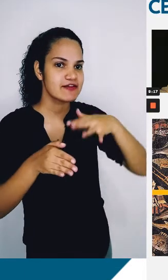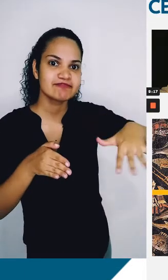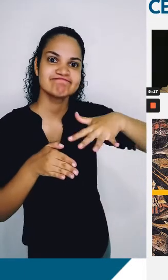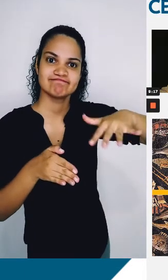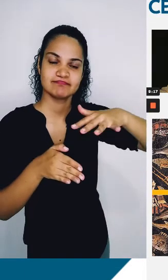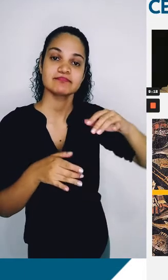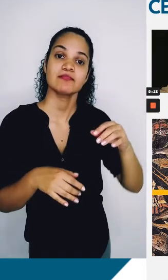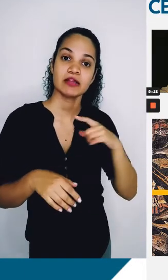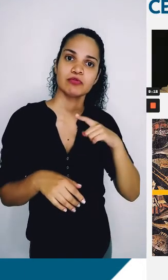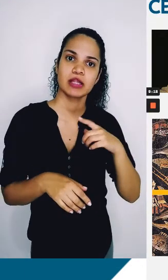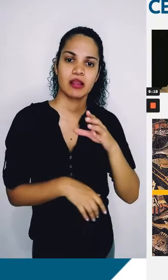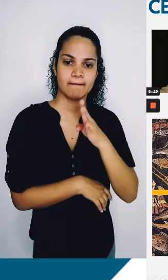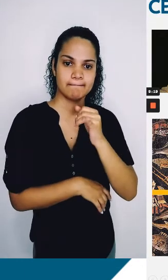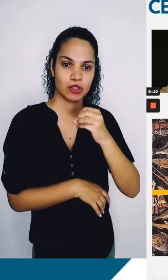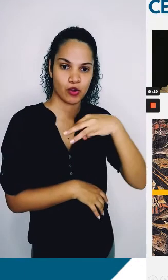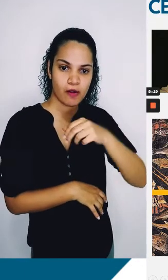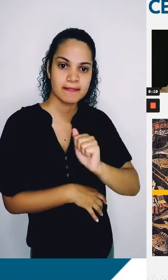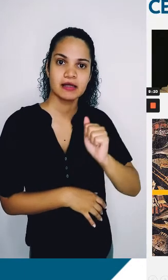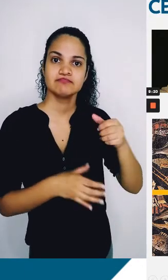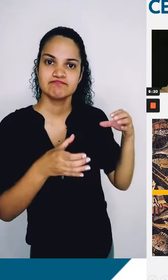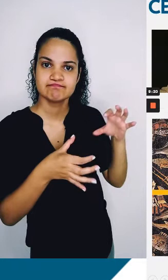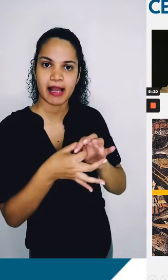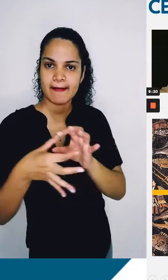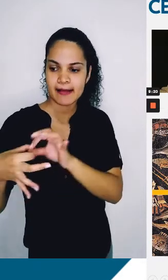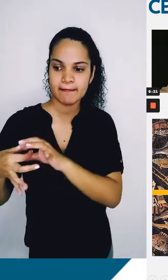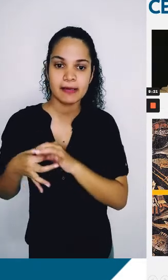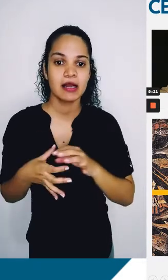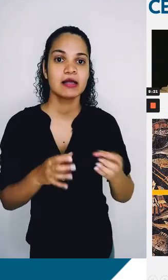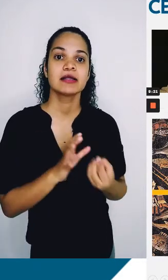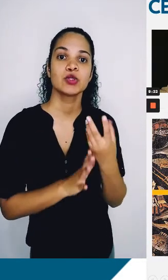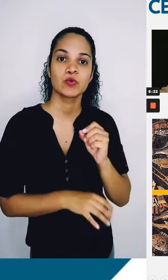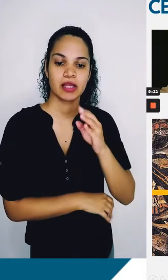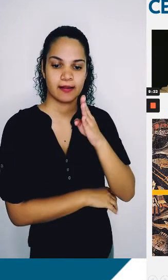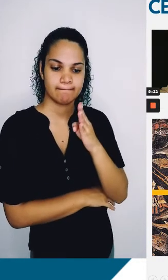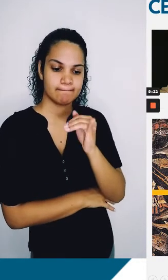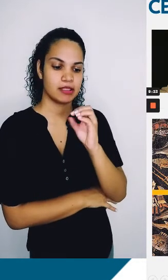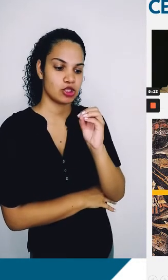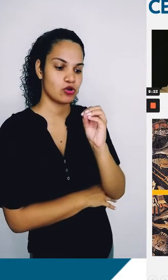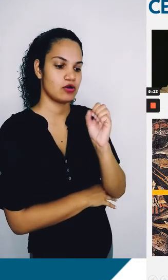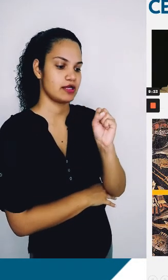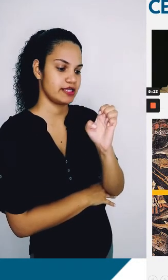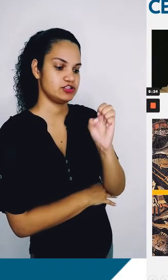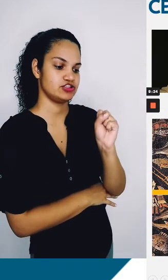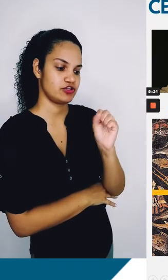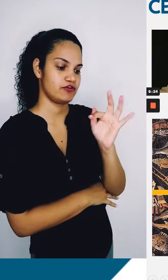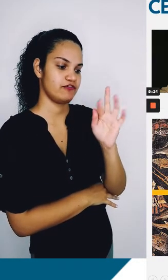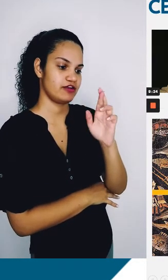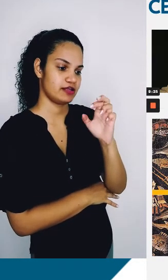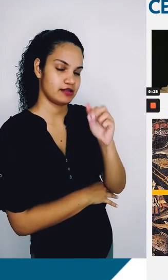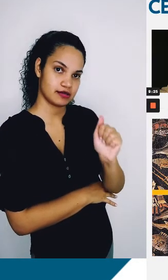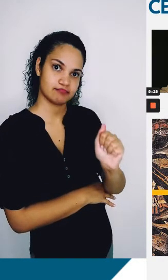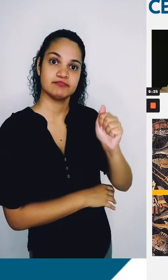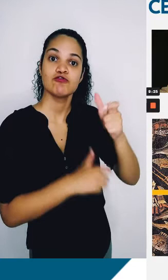nós temos os ecossistemas, os biomas, e esse conjunto de ecossistemas forma o que nós chamamos de biosfera, onde